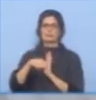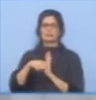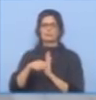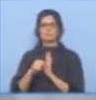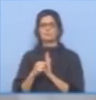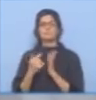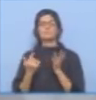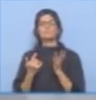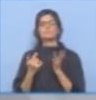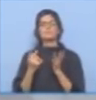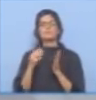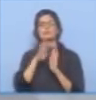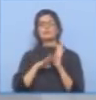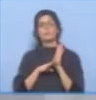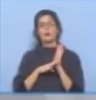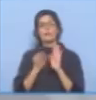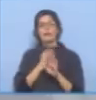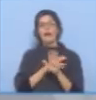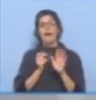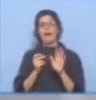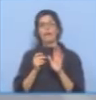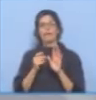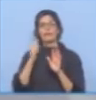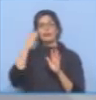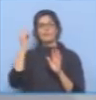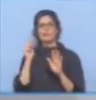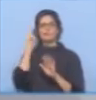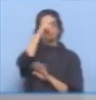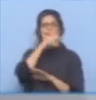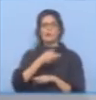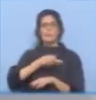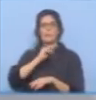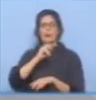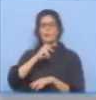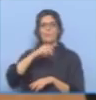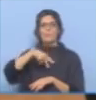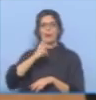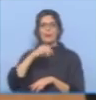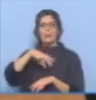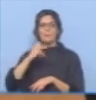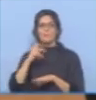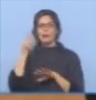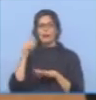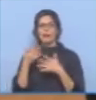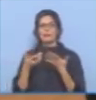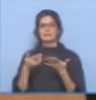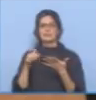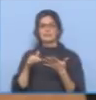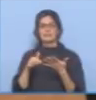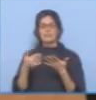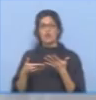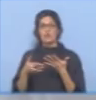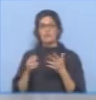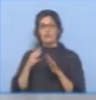partida para o Panamá, onde neste dia chegam jovens de todo o mundo para a missa de abertura que acontece esta